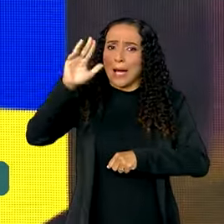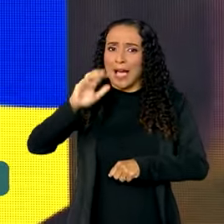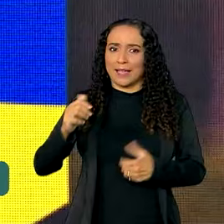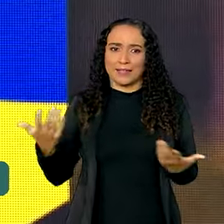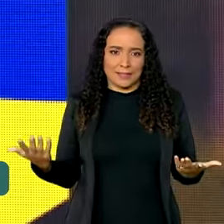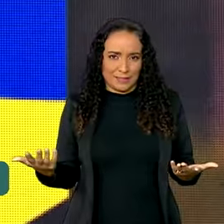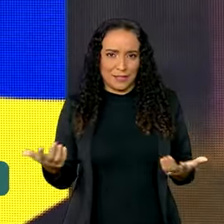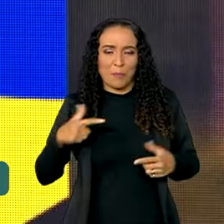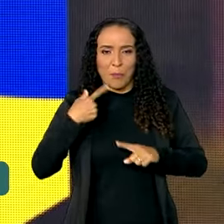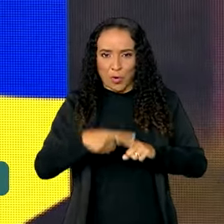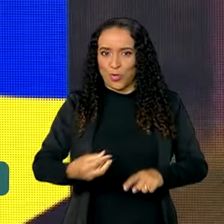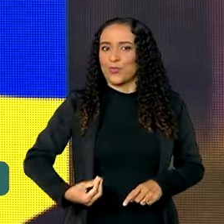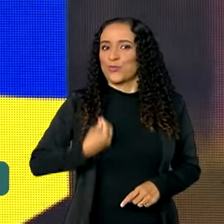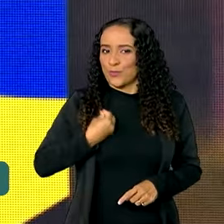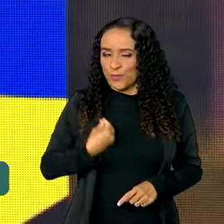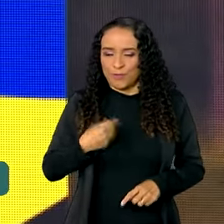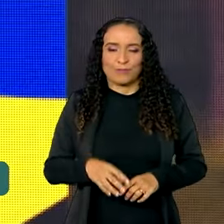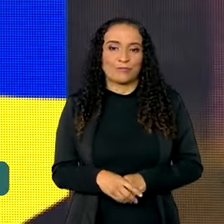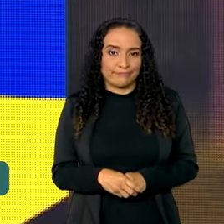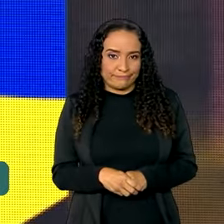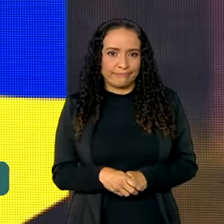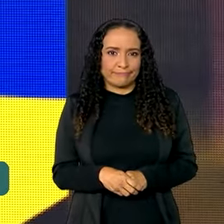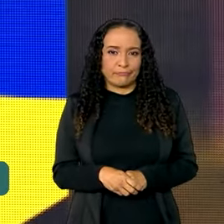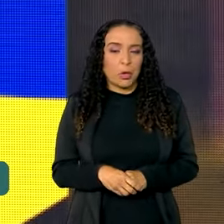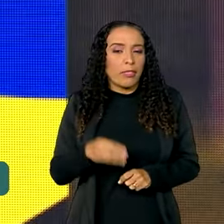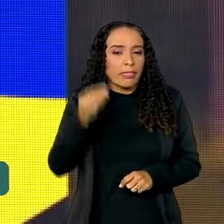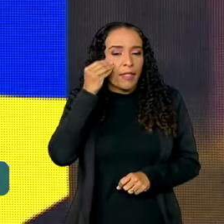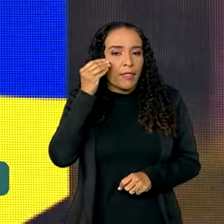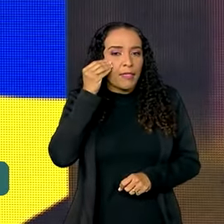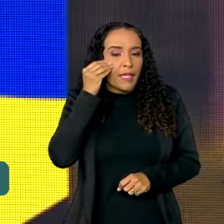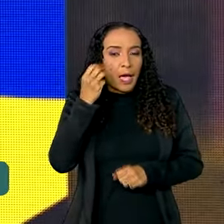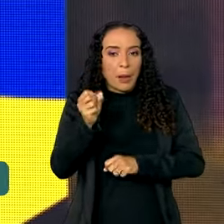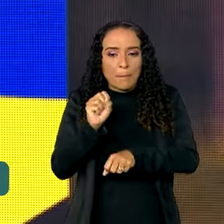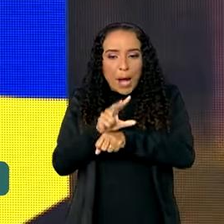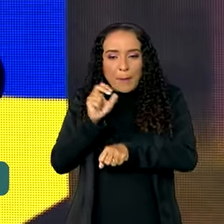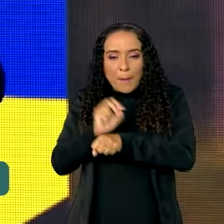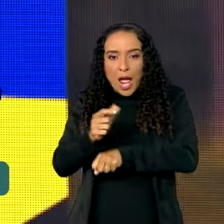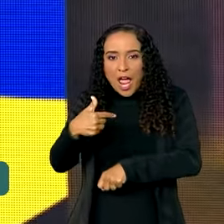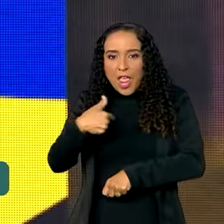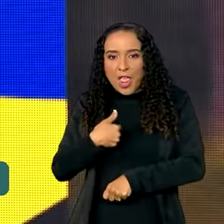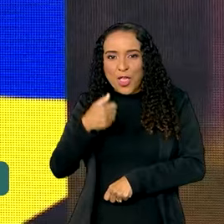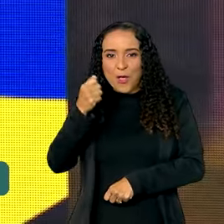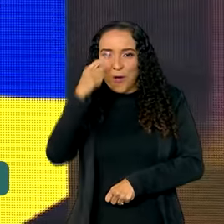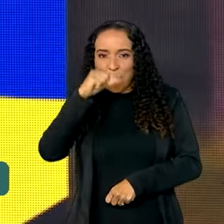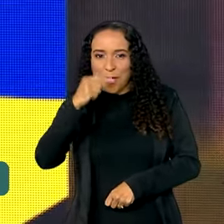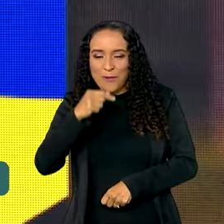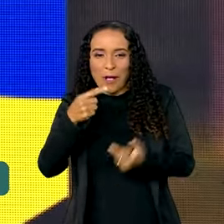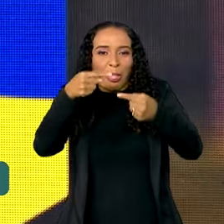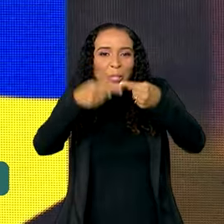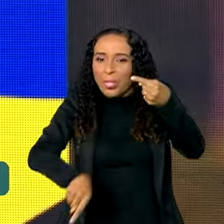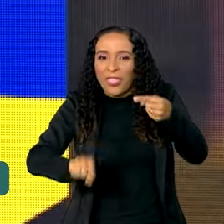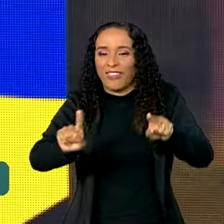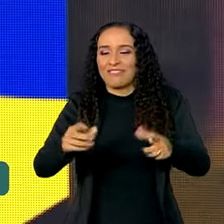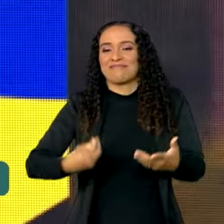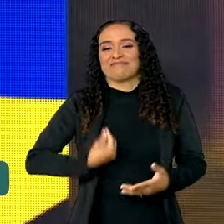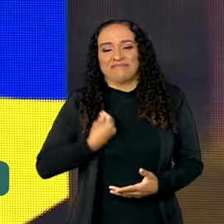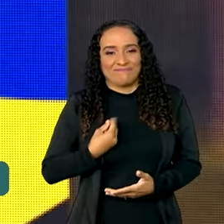porque eu estou vivo. A tentativa de me envenenar, eu e o Arco, não deu certo, nós estamos aqui.